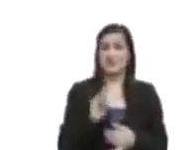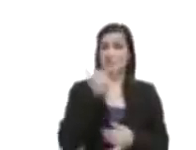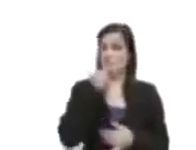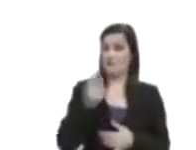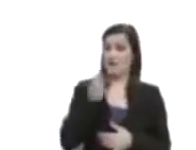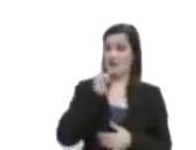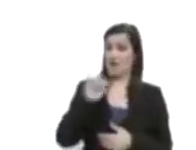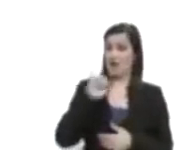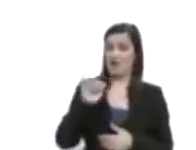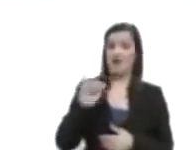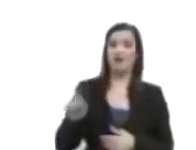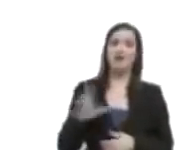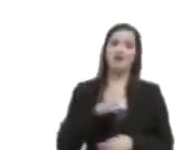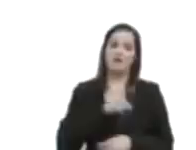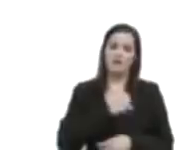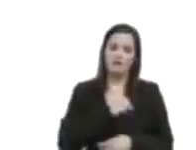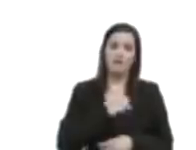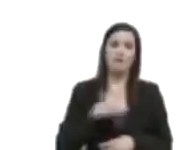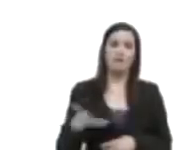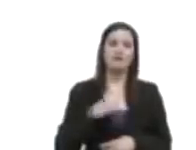amar muito.